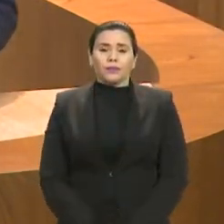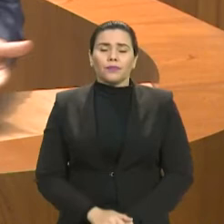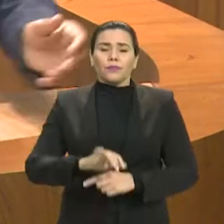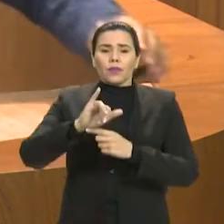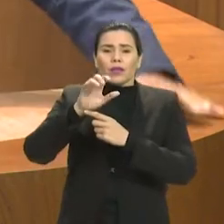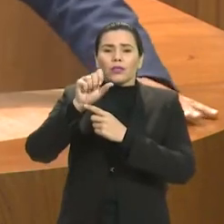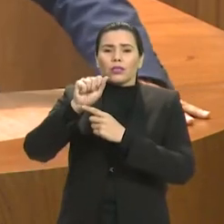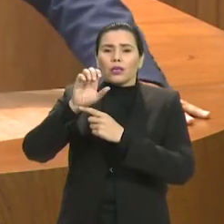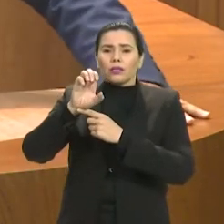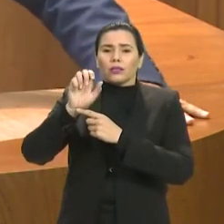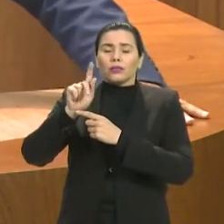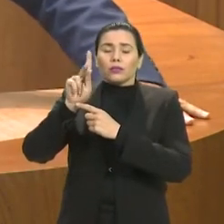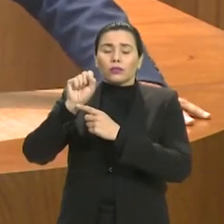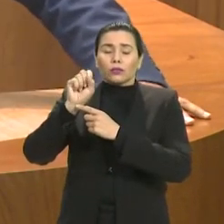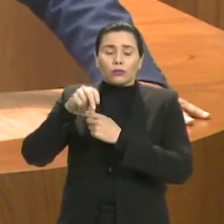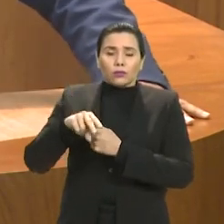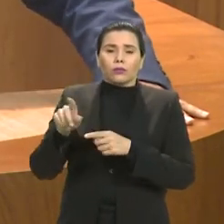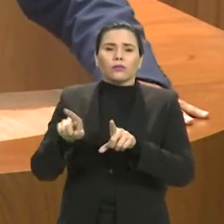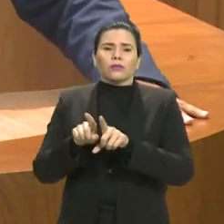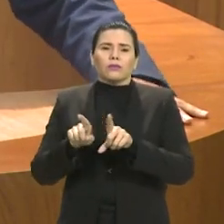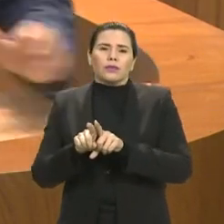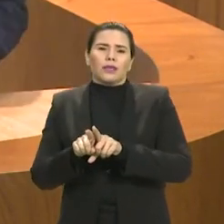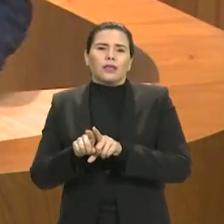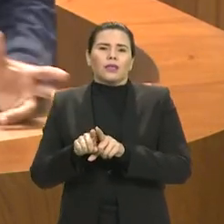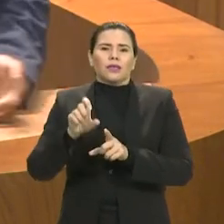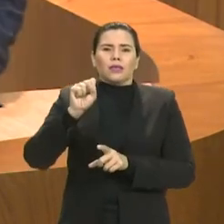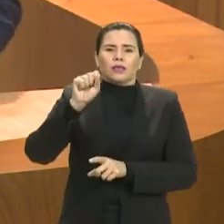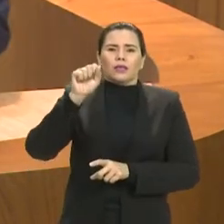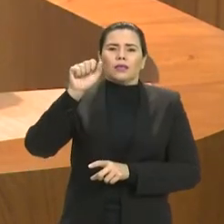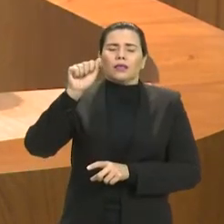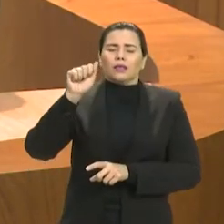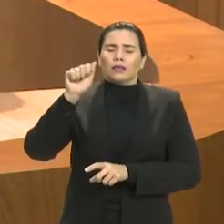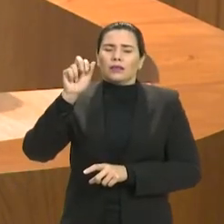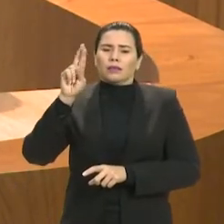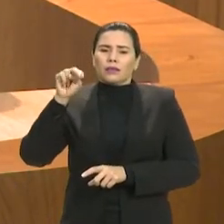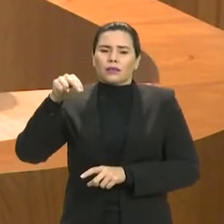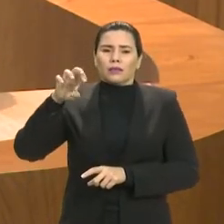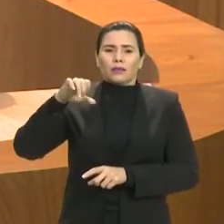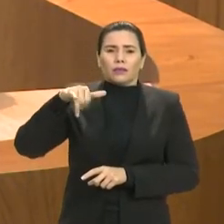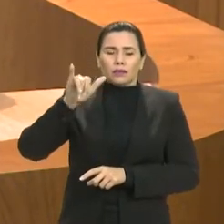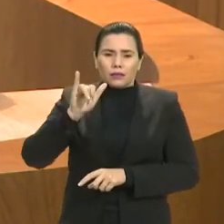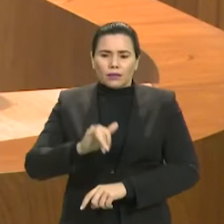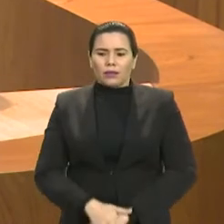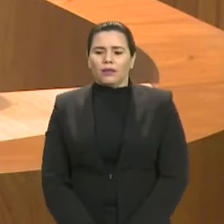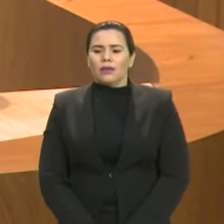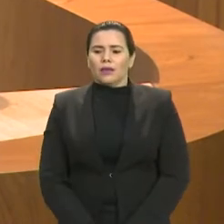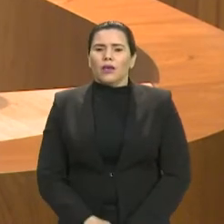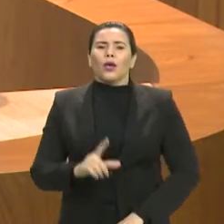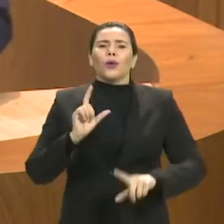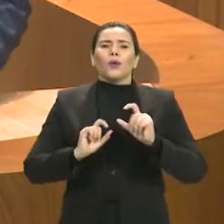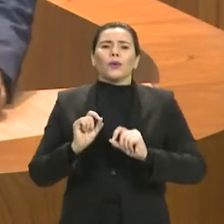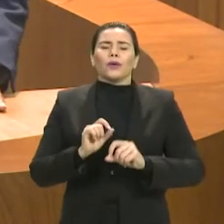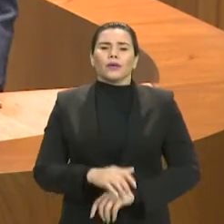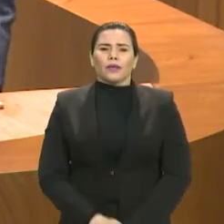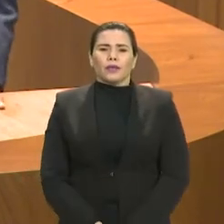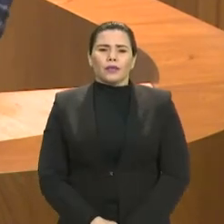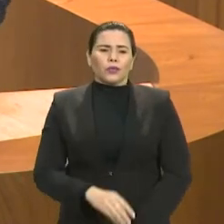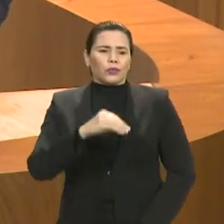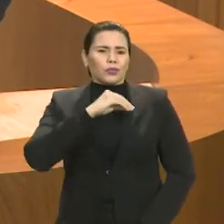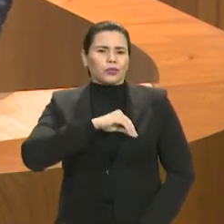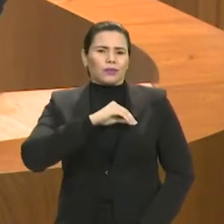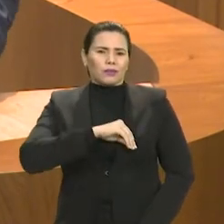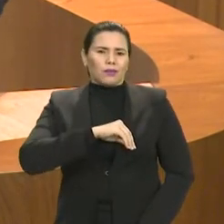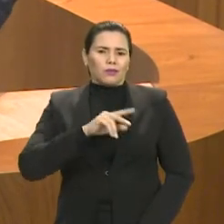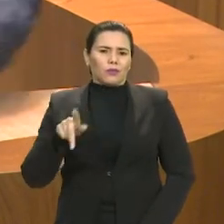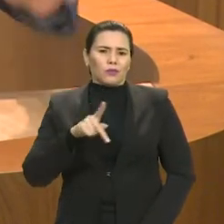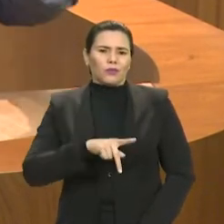professores, e tem um processo na justiça chamado descompressão, que é para descomprimir, desachatar os salários dos professores,